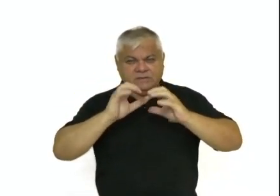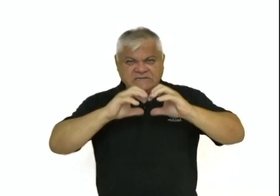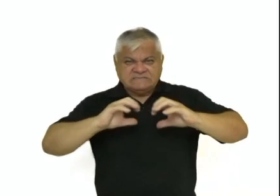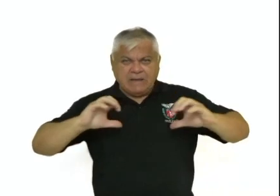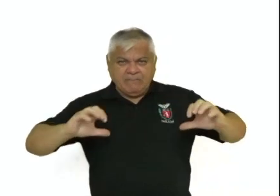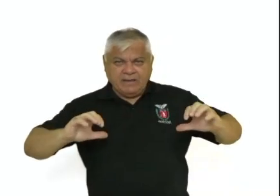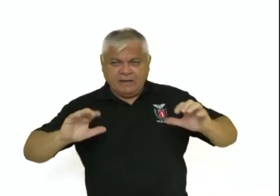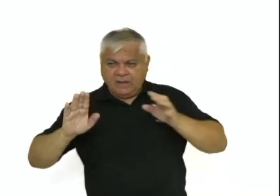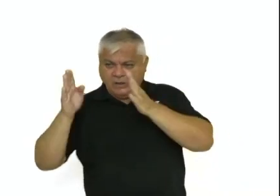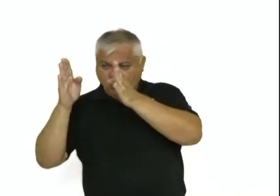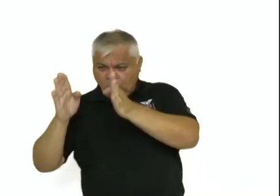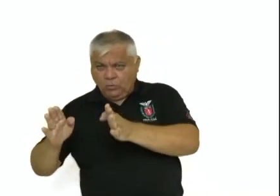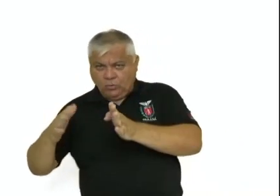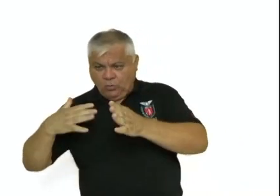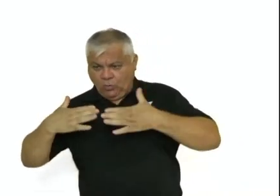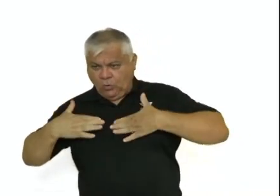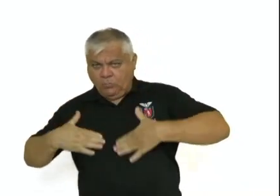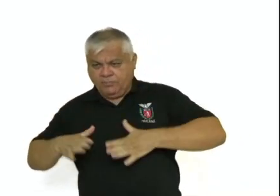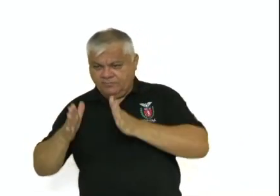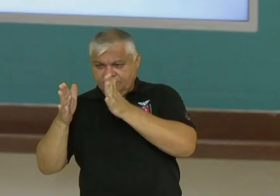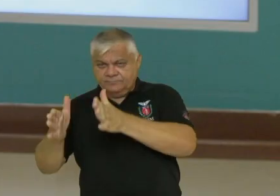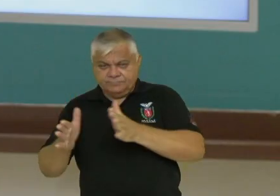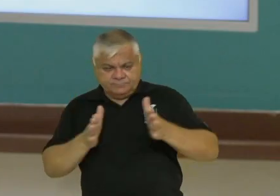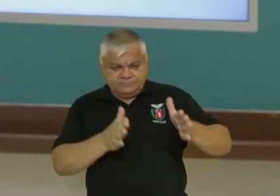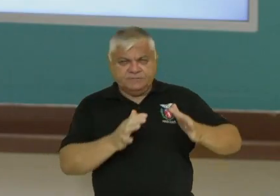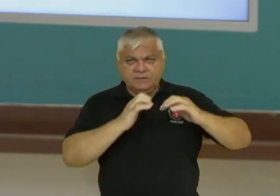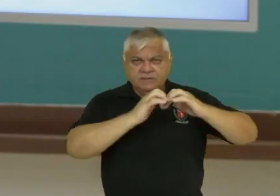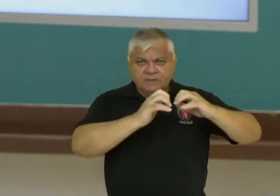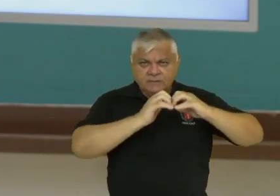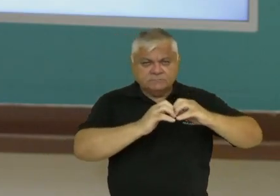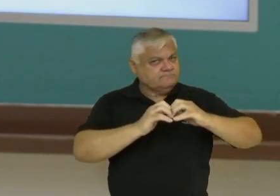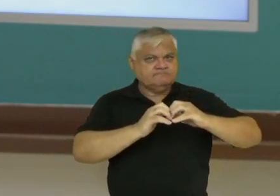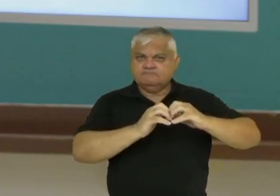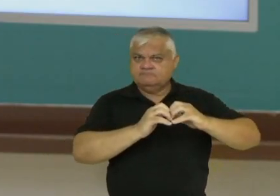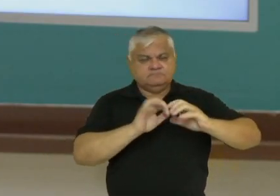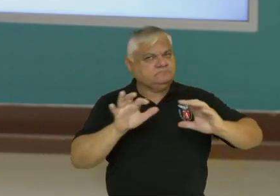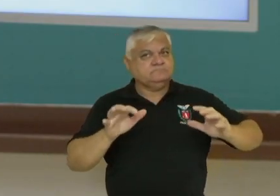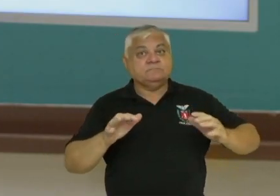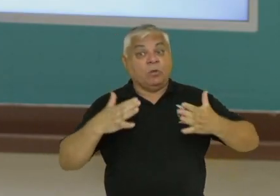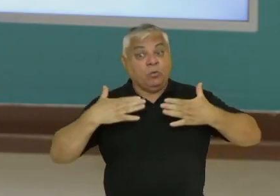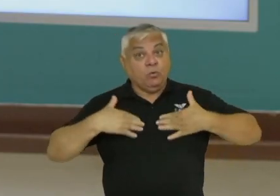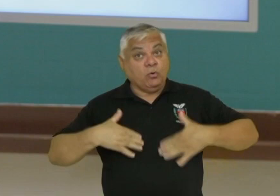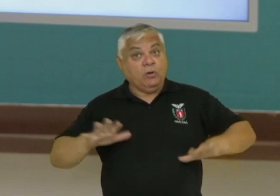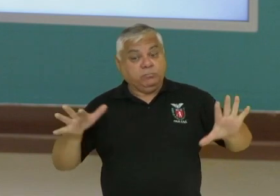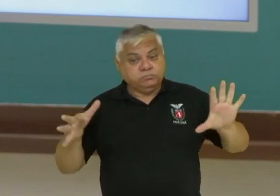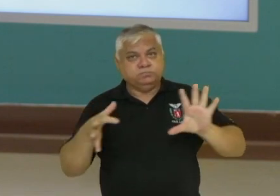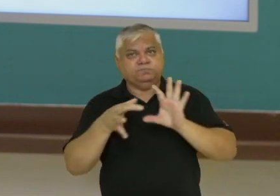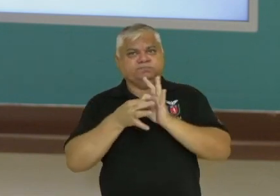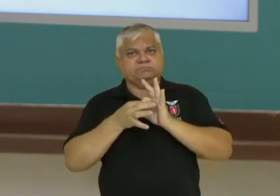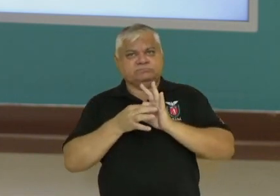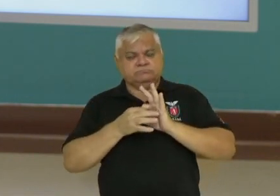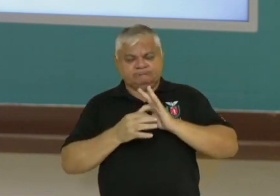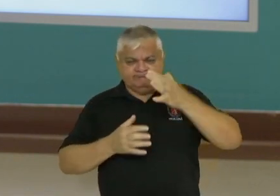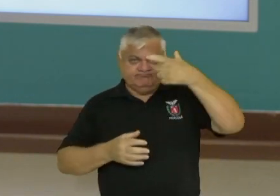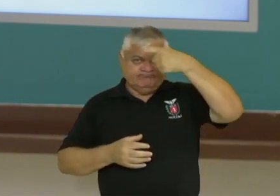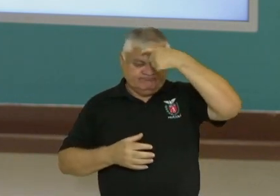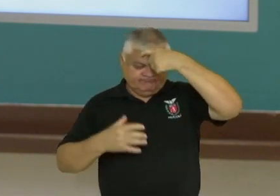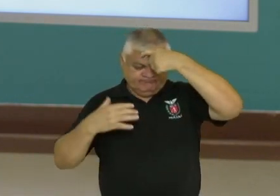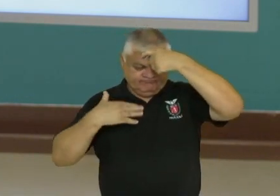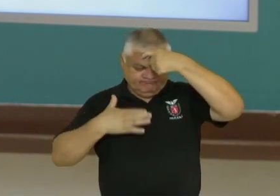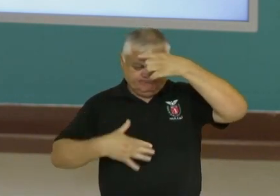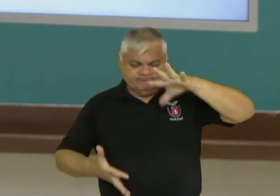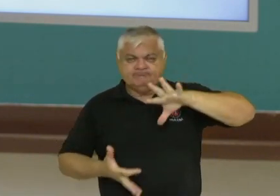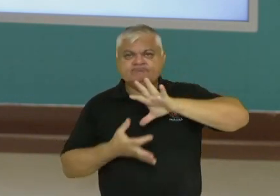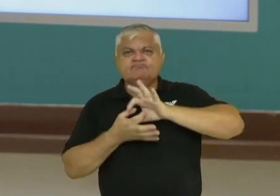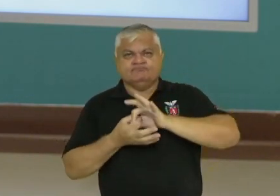É interessante pensar nesse corpo hoje em dia ressignificado, um corpo pleno. Antigamente